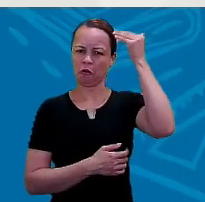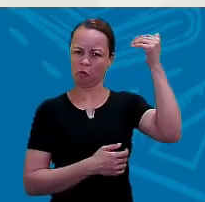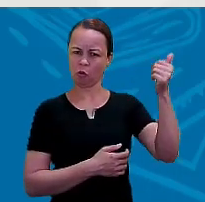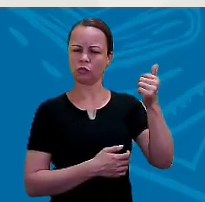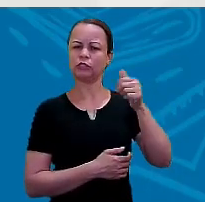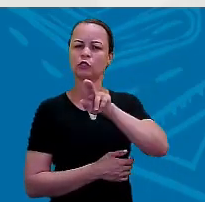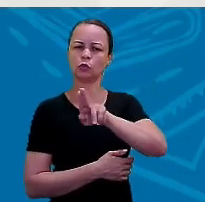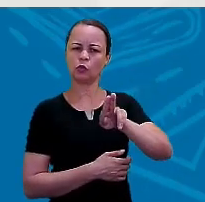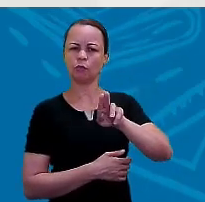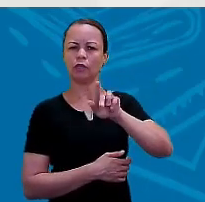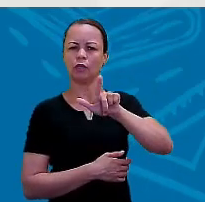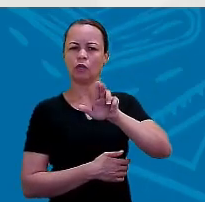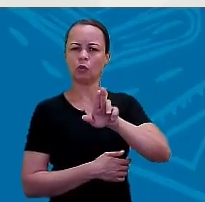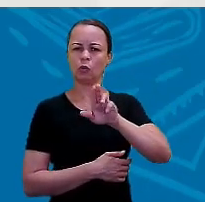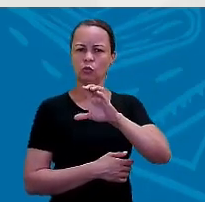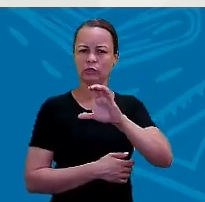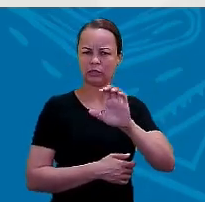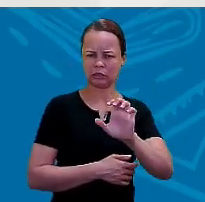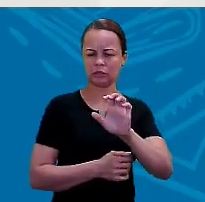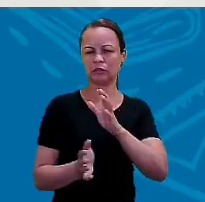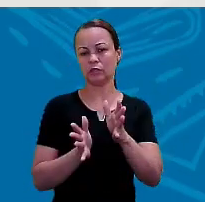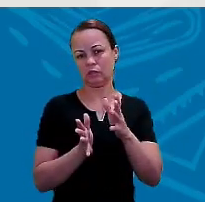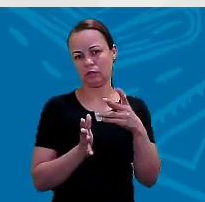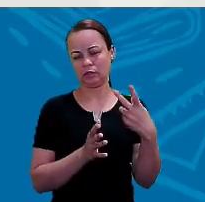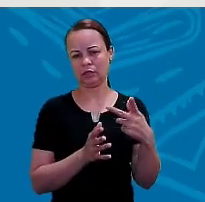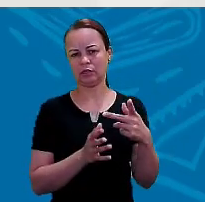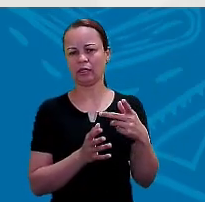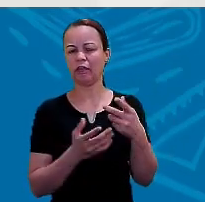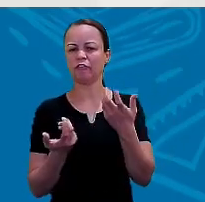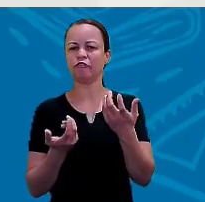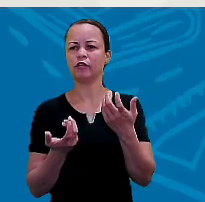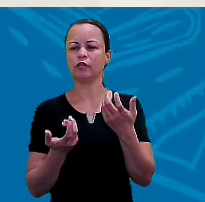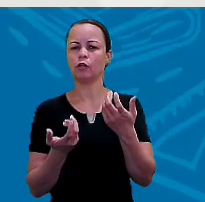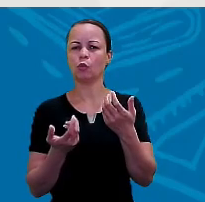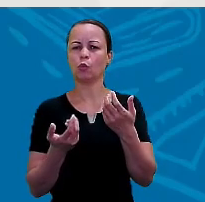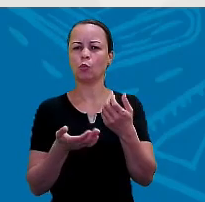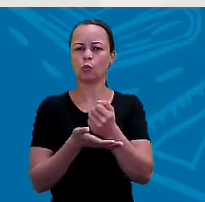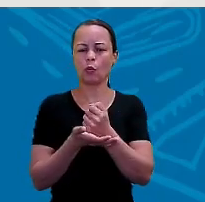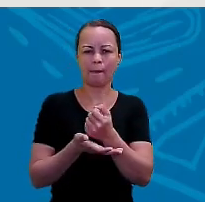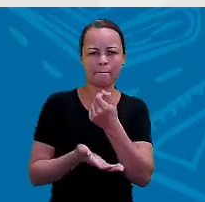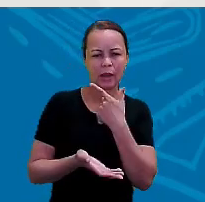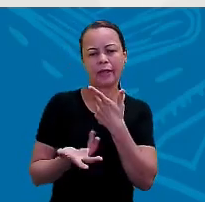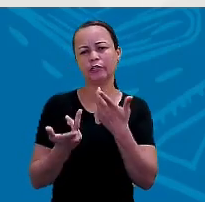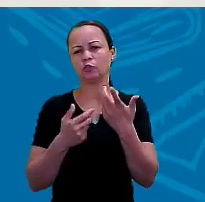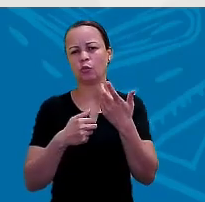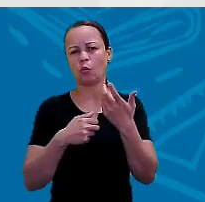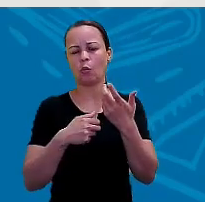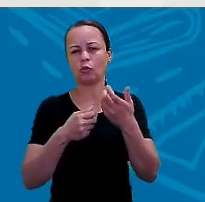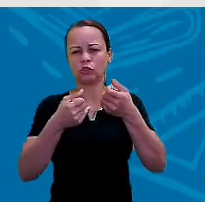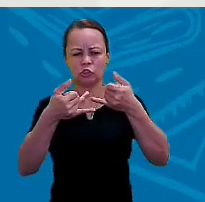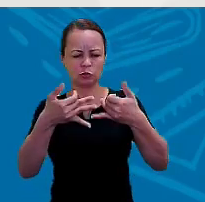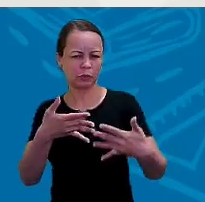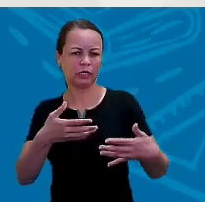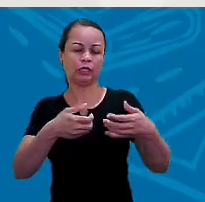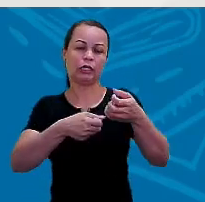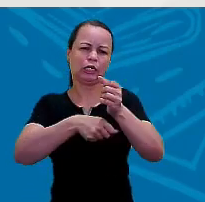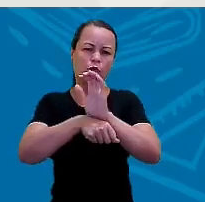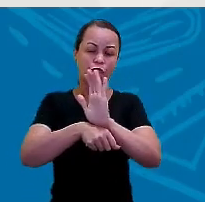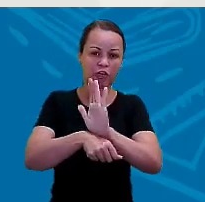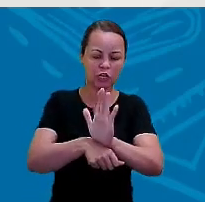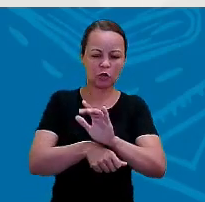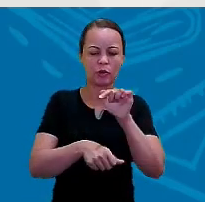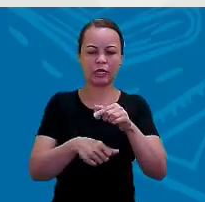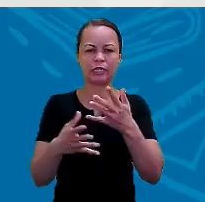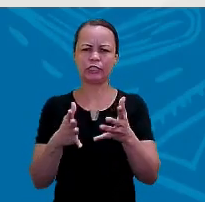que falava justamente de uma droga que potencializava o cérebro. E aí no filme diz lá uma coisa que é interessante, que o ser humano só usa